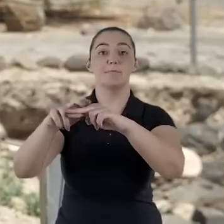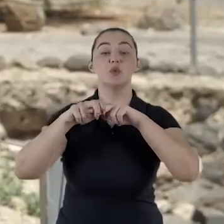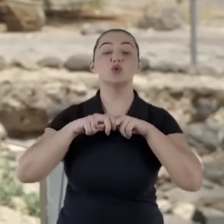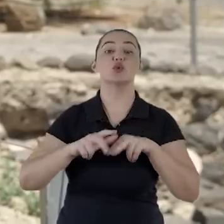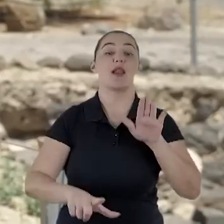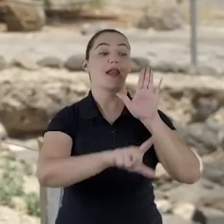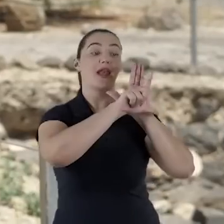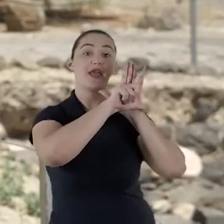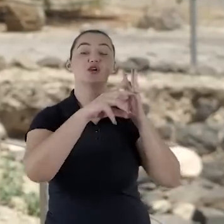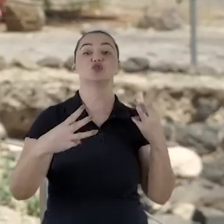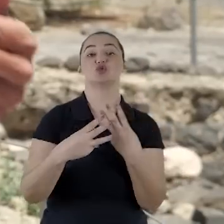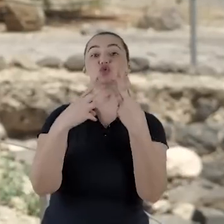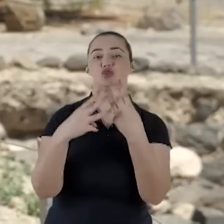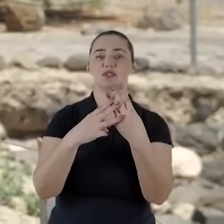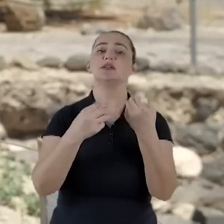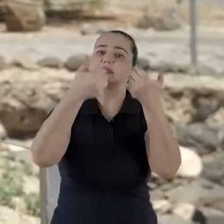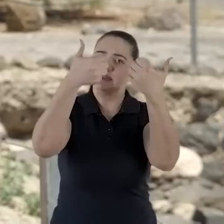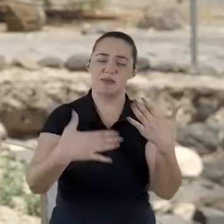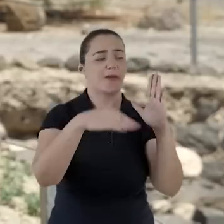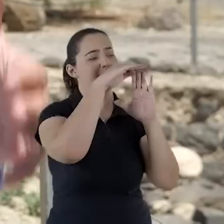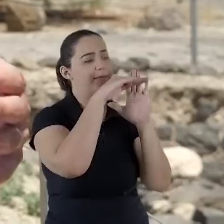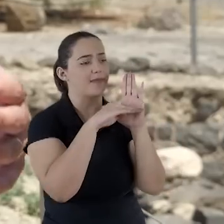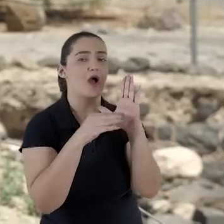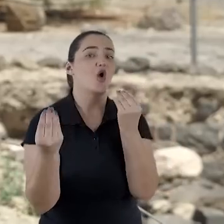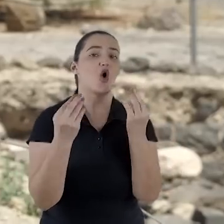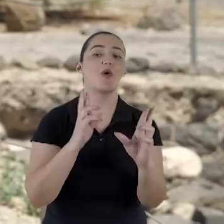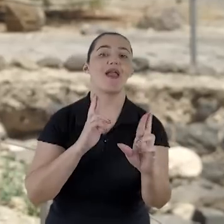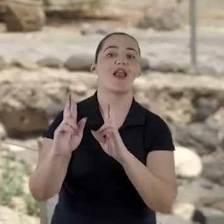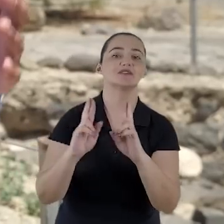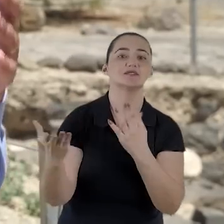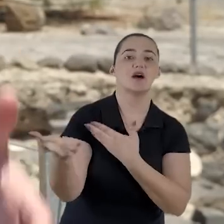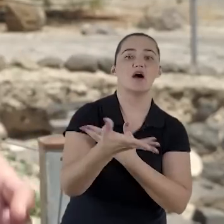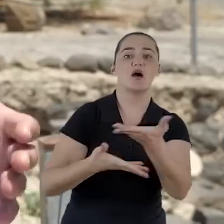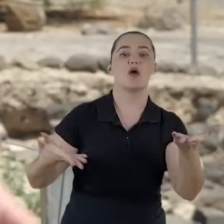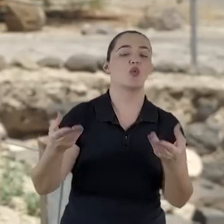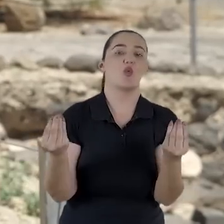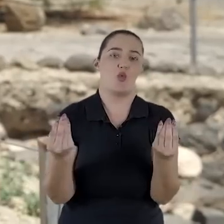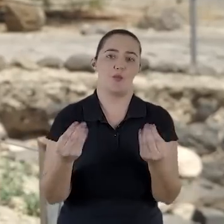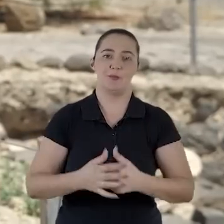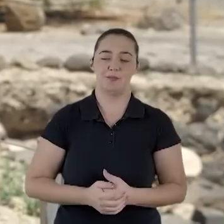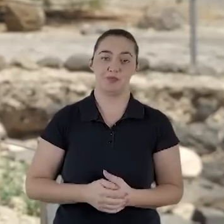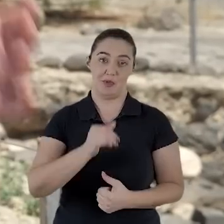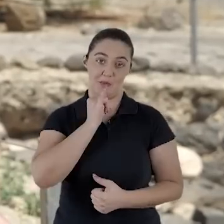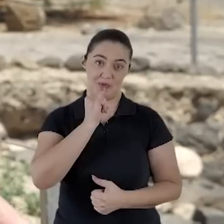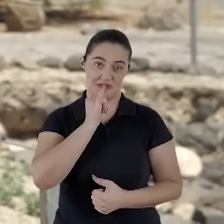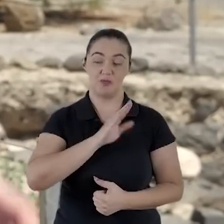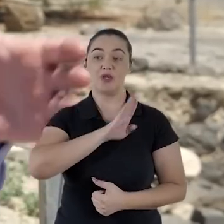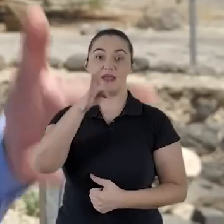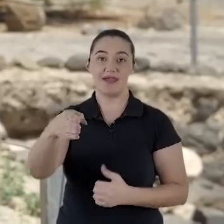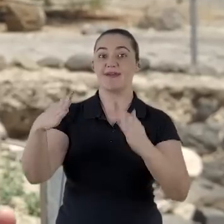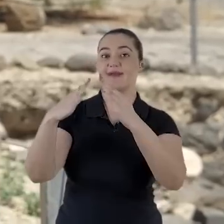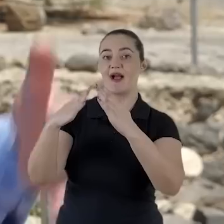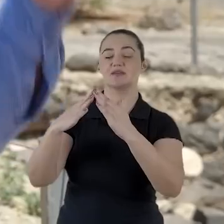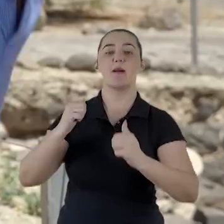a como você se relaciona com o paganismo. Por exemplo, indo para a casa de banho